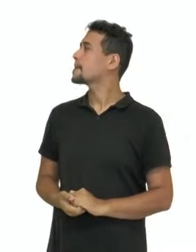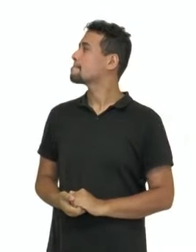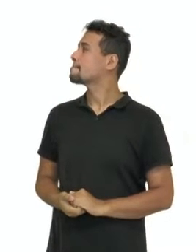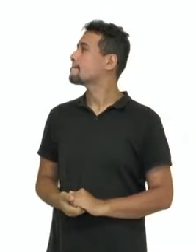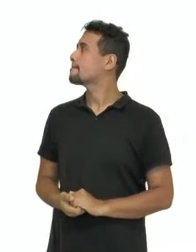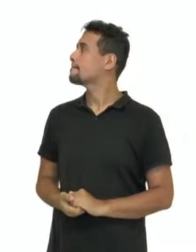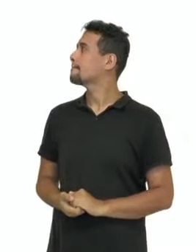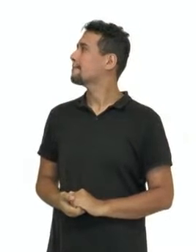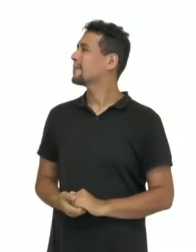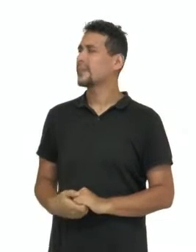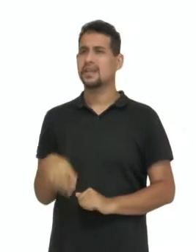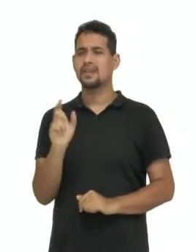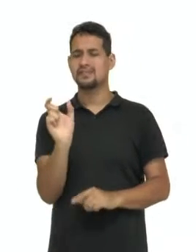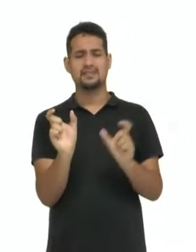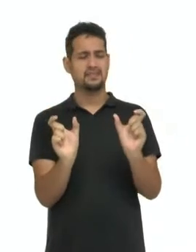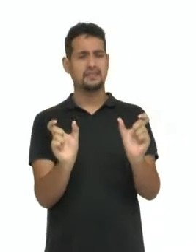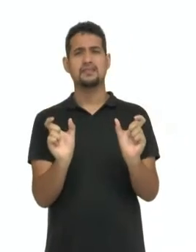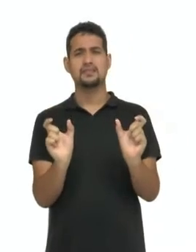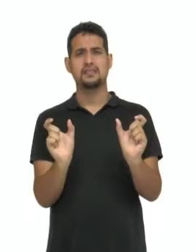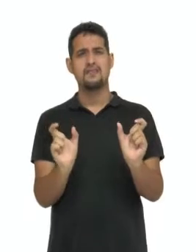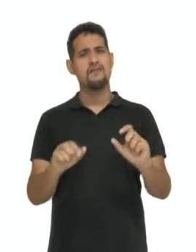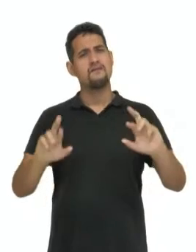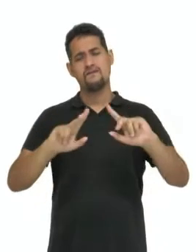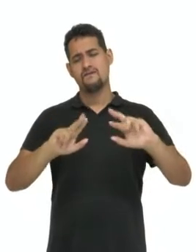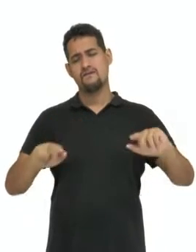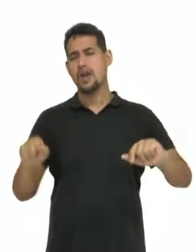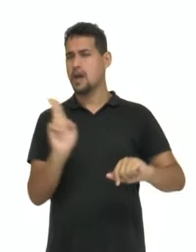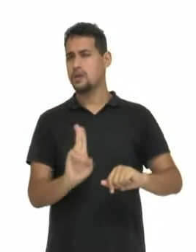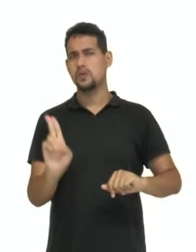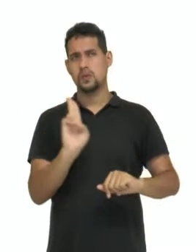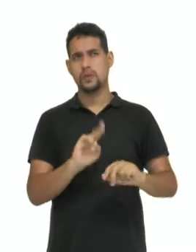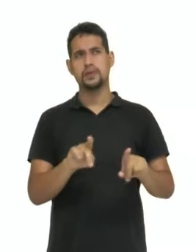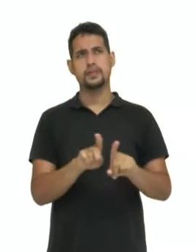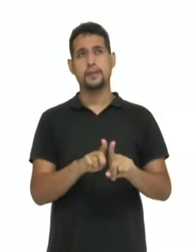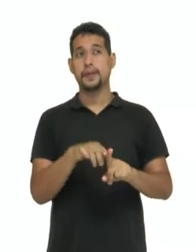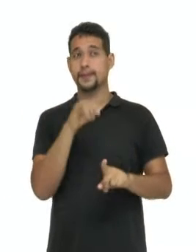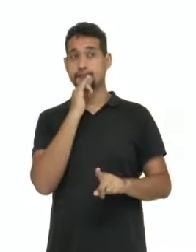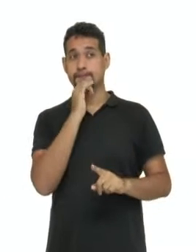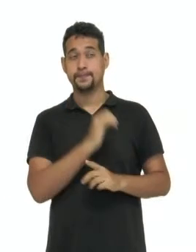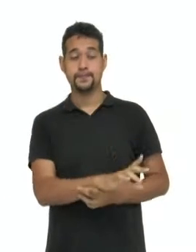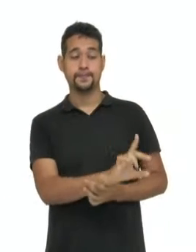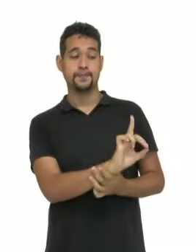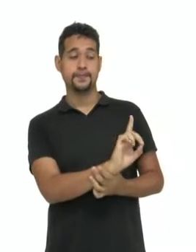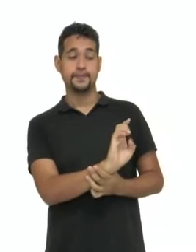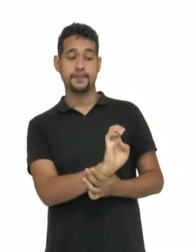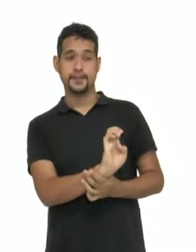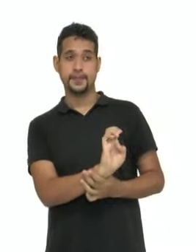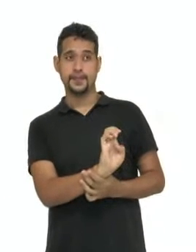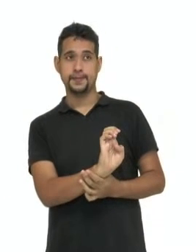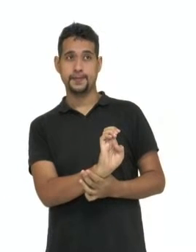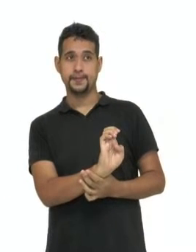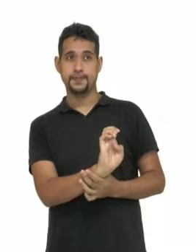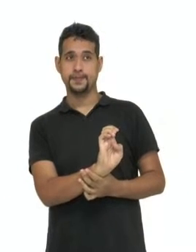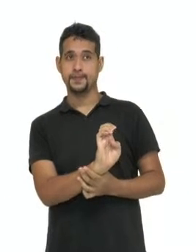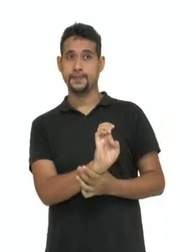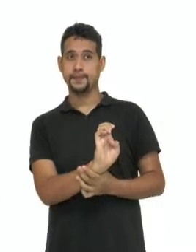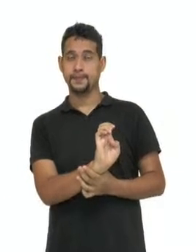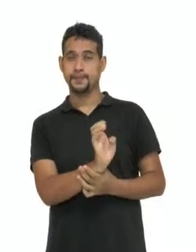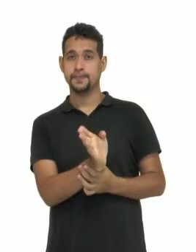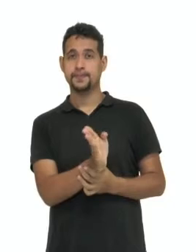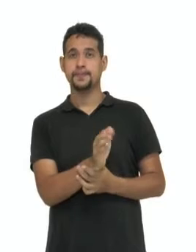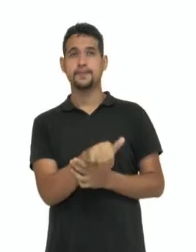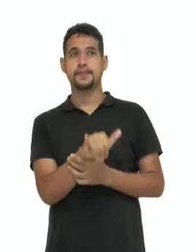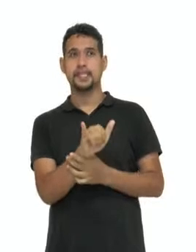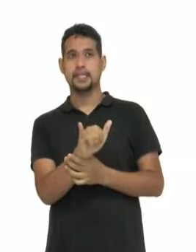locuciones. Son muchos los usos de las preposiciones de e a em espanhol. Então, gente,